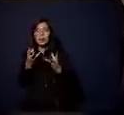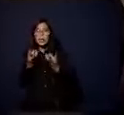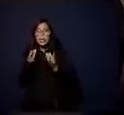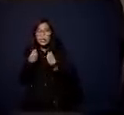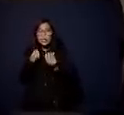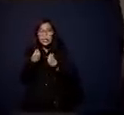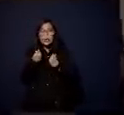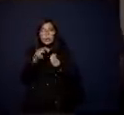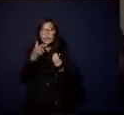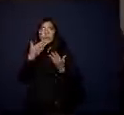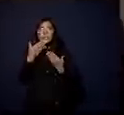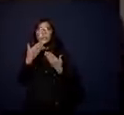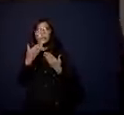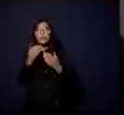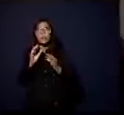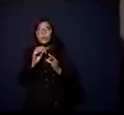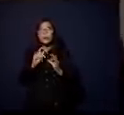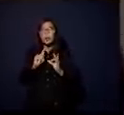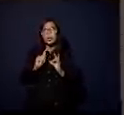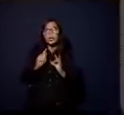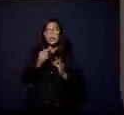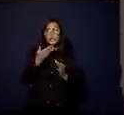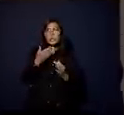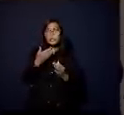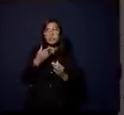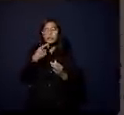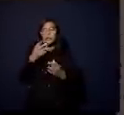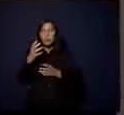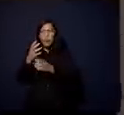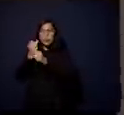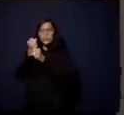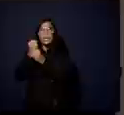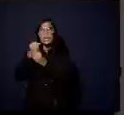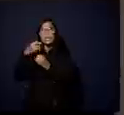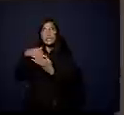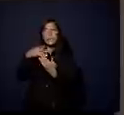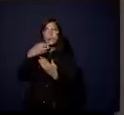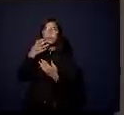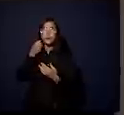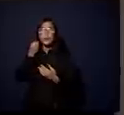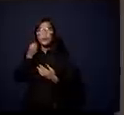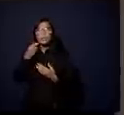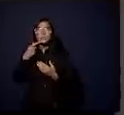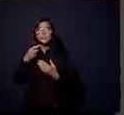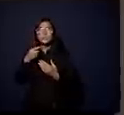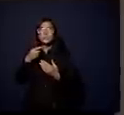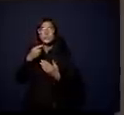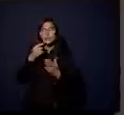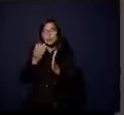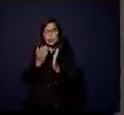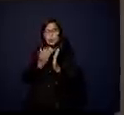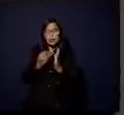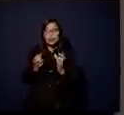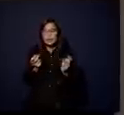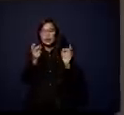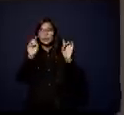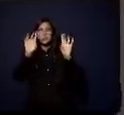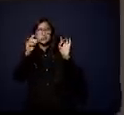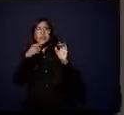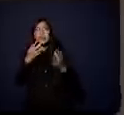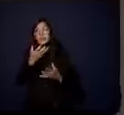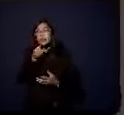o mínimo possível de alíquotas no mínimo possível e regimes especiais idealmente nenhum benefício